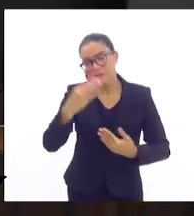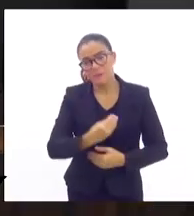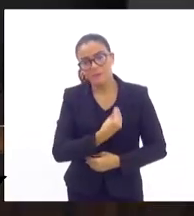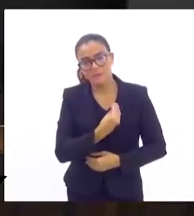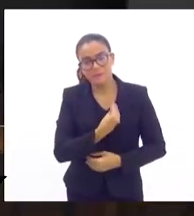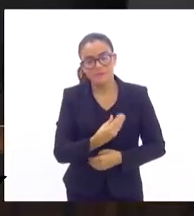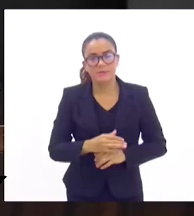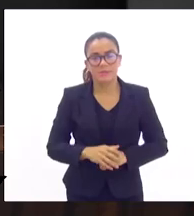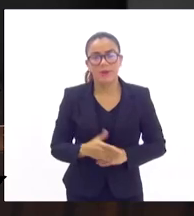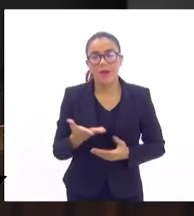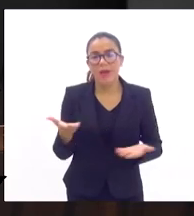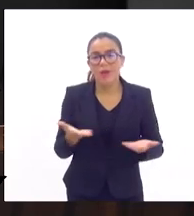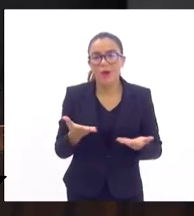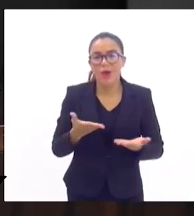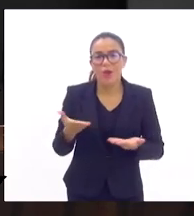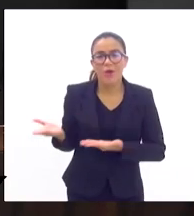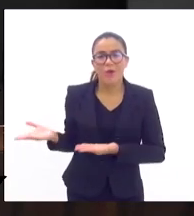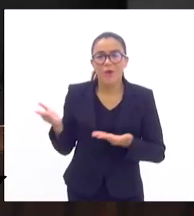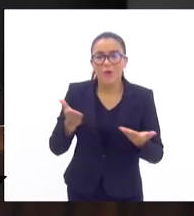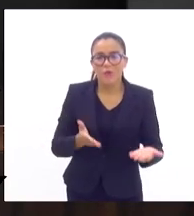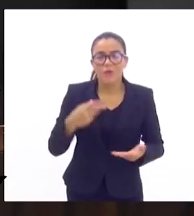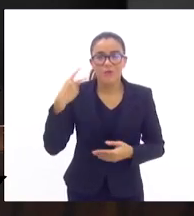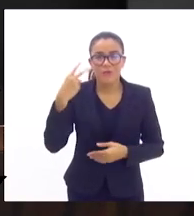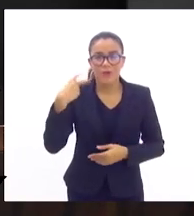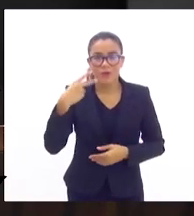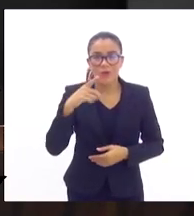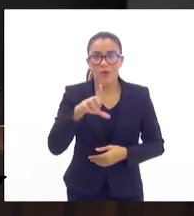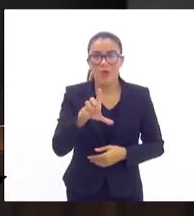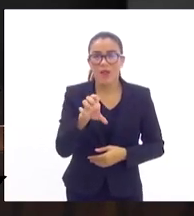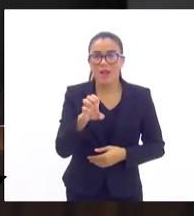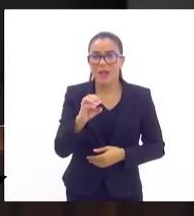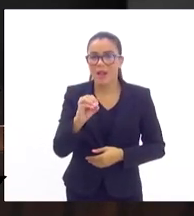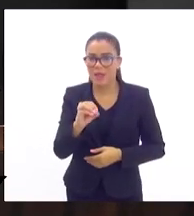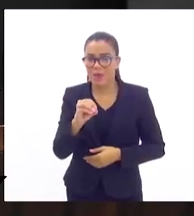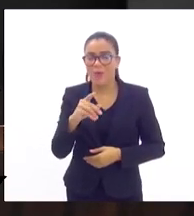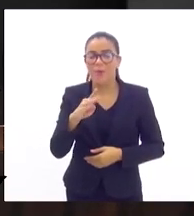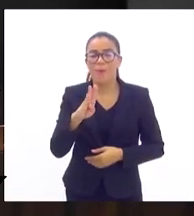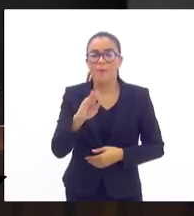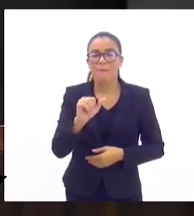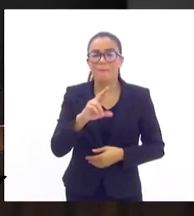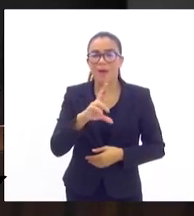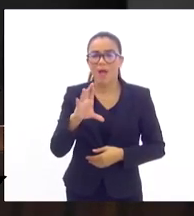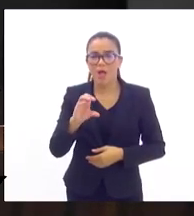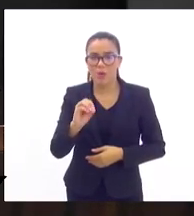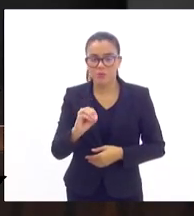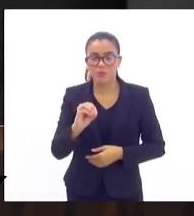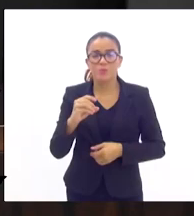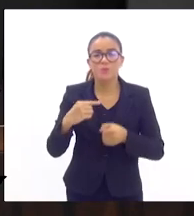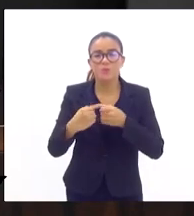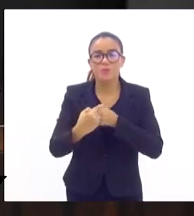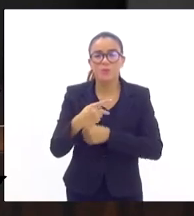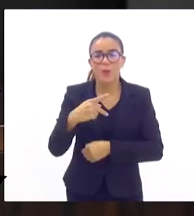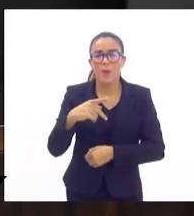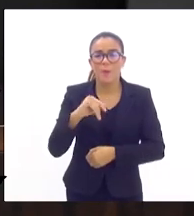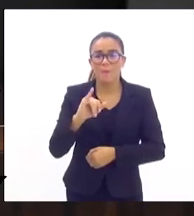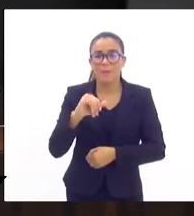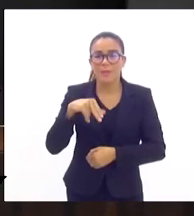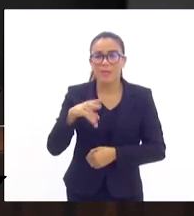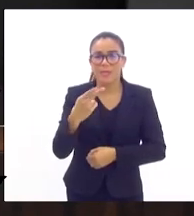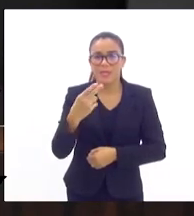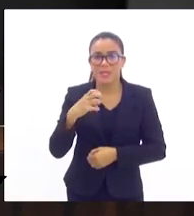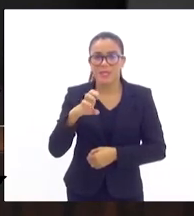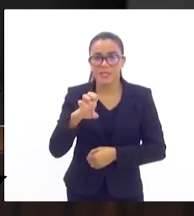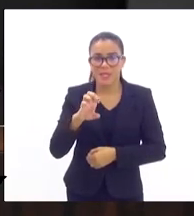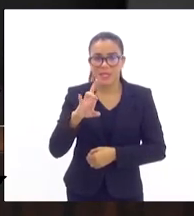Iremos agora convidar o vereador Léo Barros, do município de Pinheiral, por favor, com a palavra. Vereador Léo